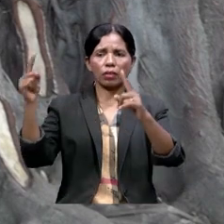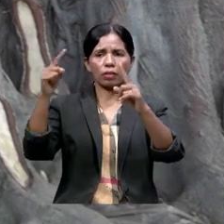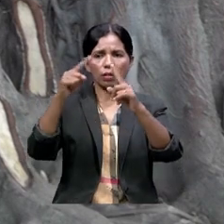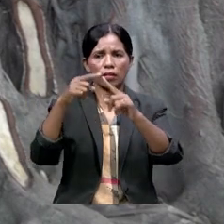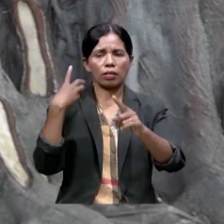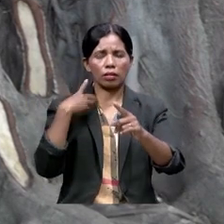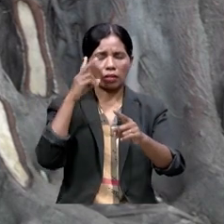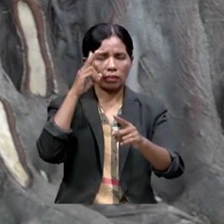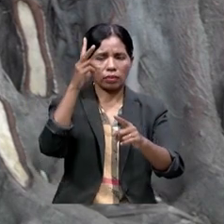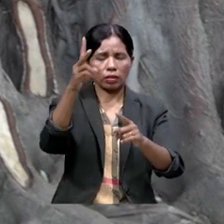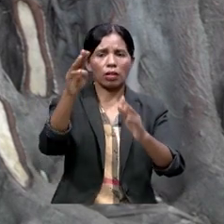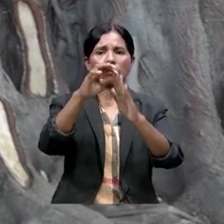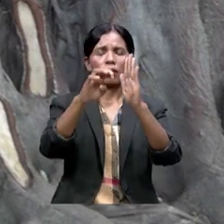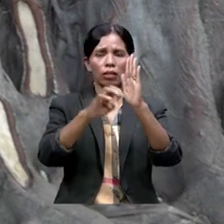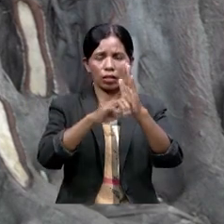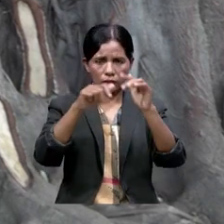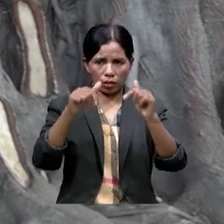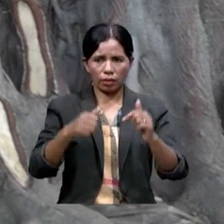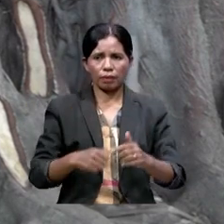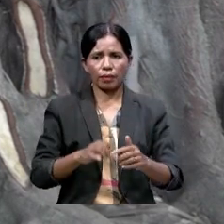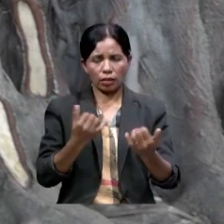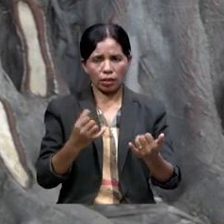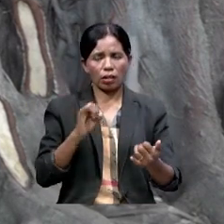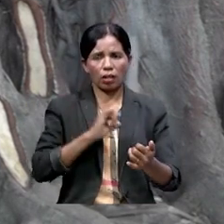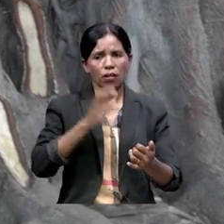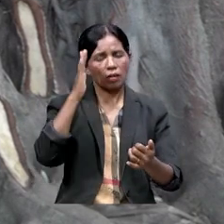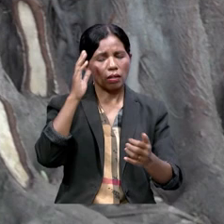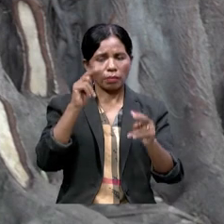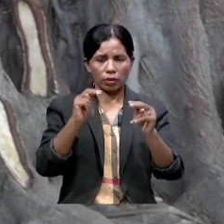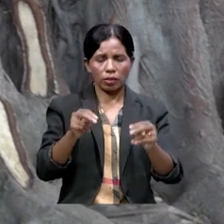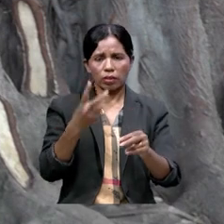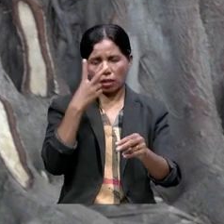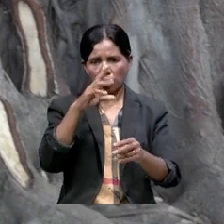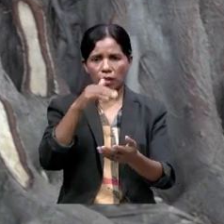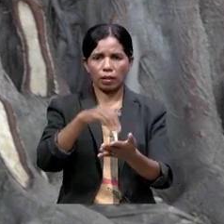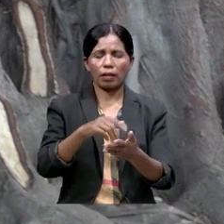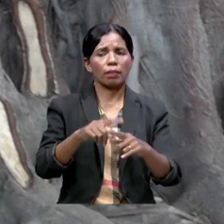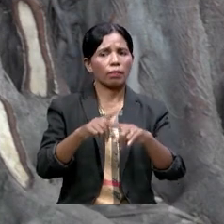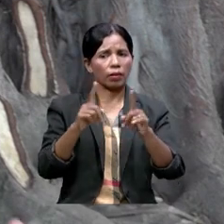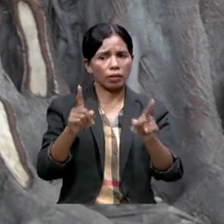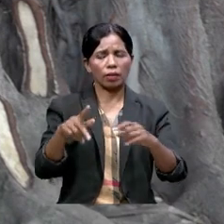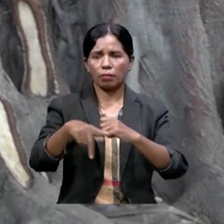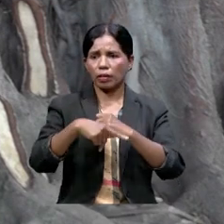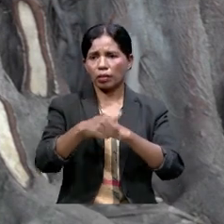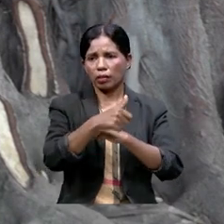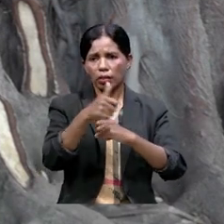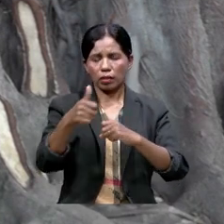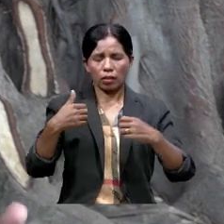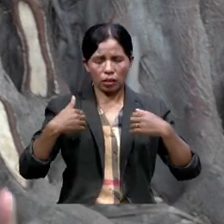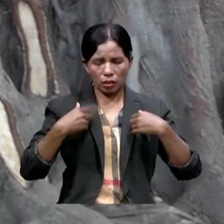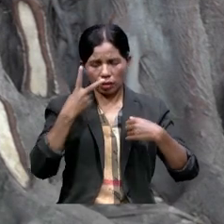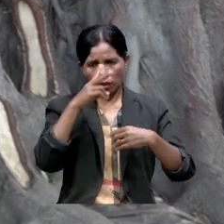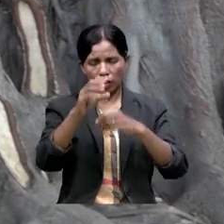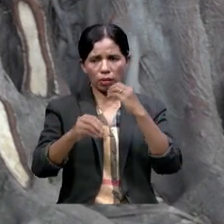ni visão estado ida ne ida ne mak ona ita precisa halo reflexão mai be partido ida ki hani ne ponto de vista kona